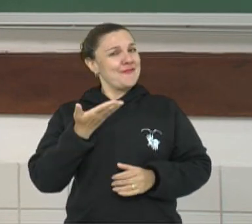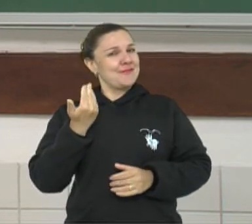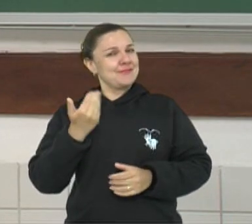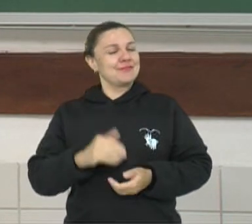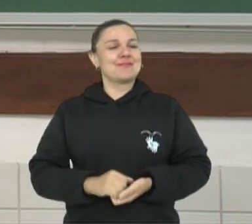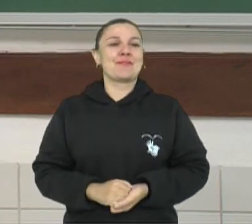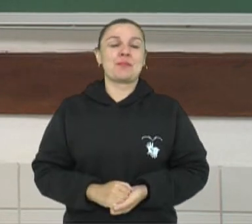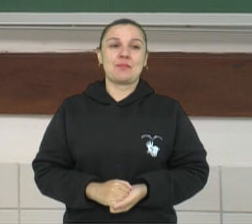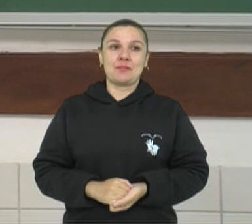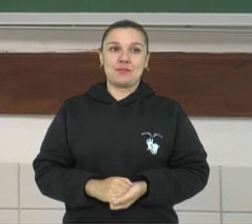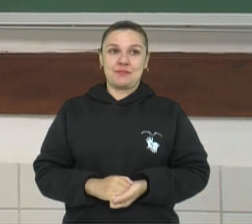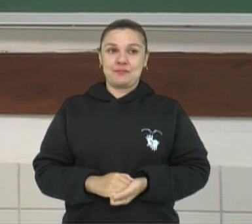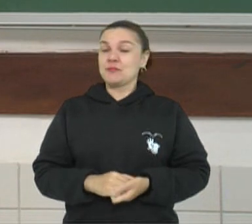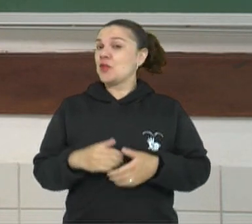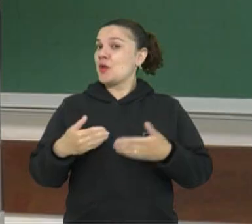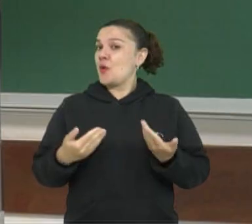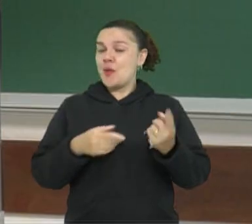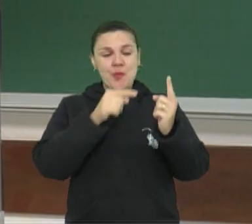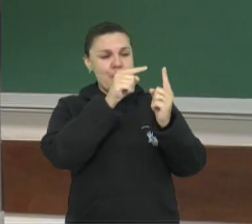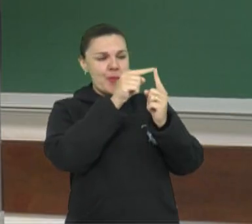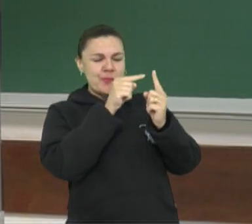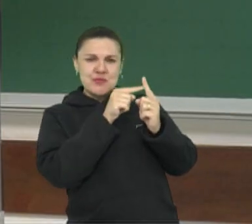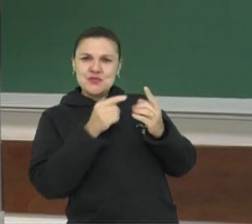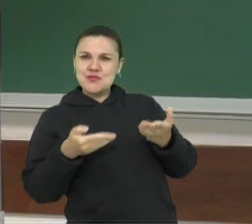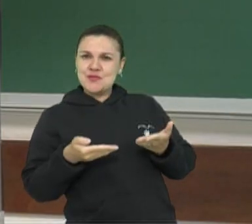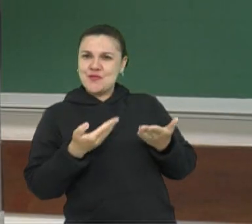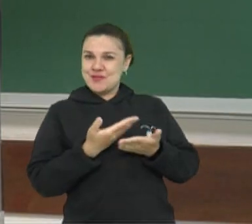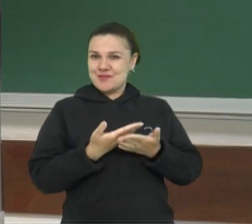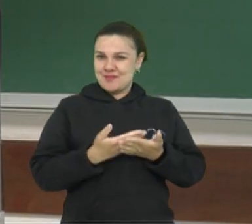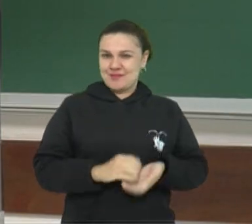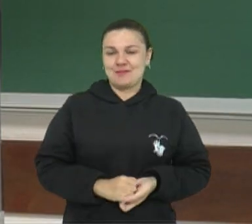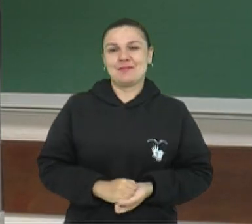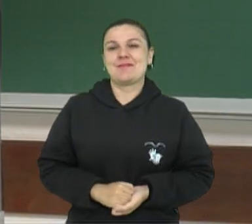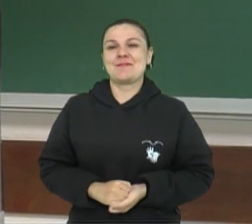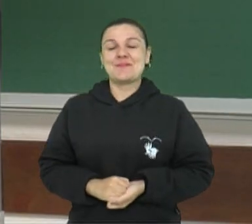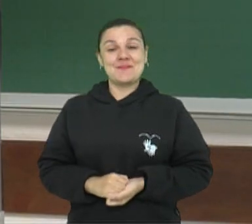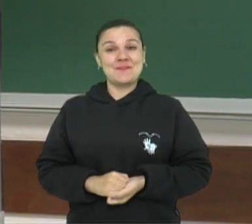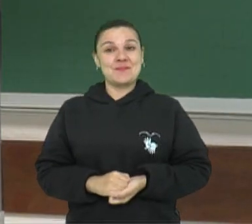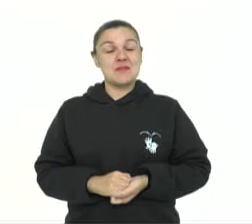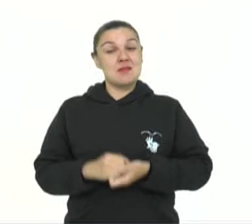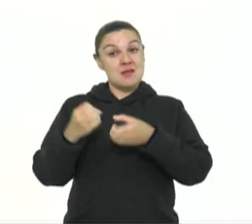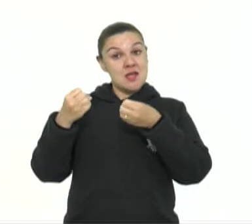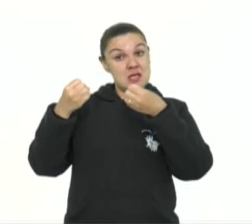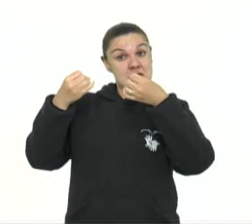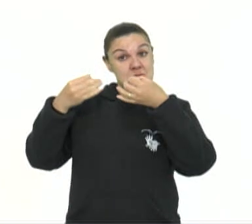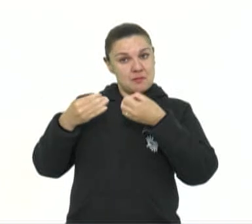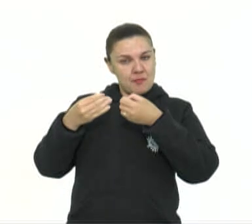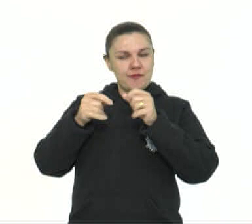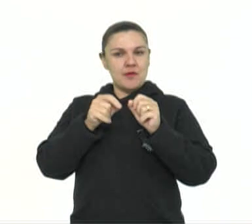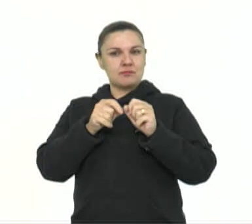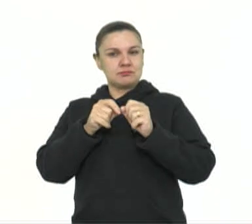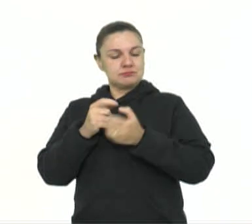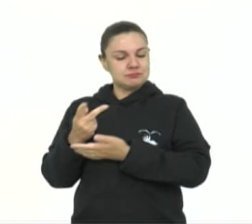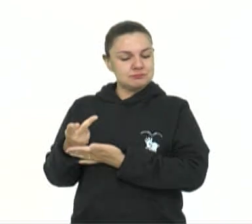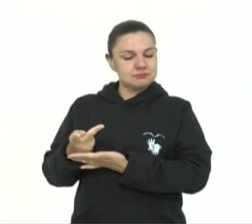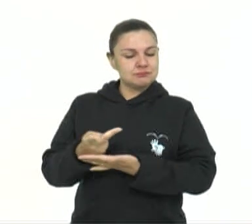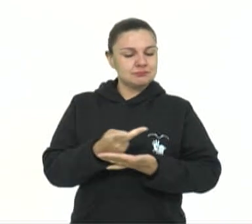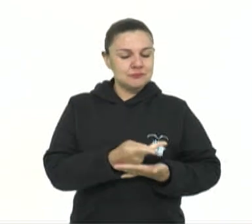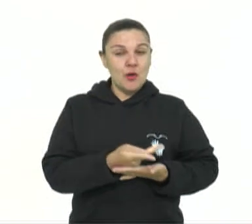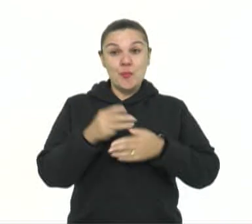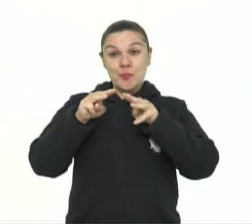comigo! Quais são os nossos objetivos da aula? Fazer um tour por um